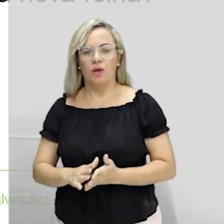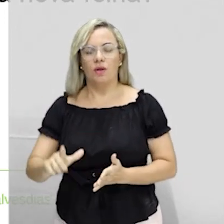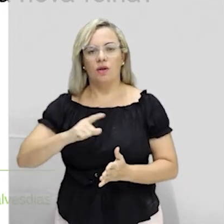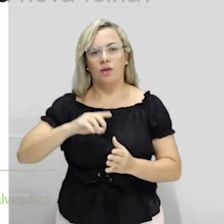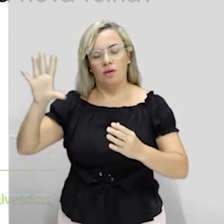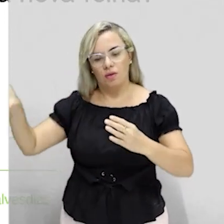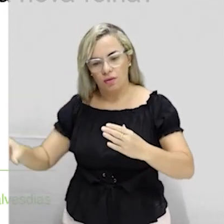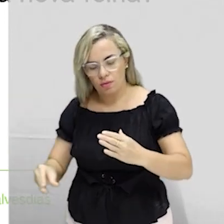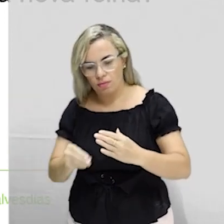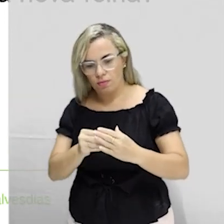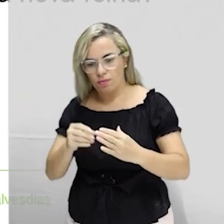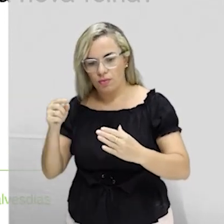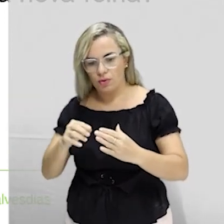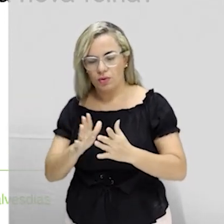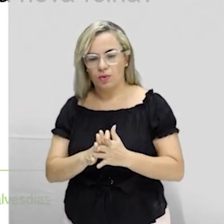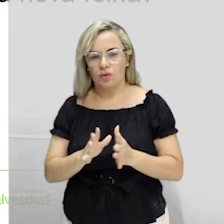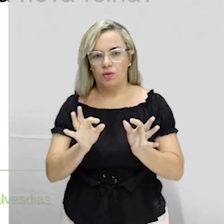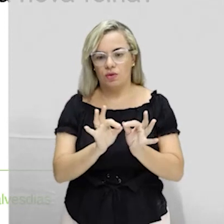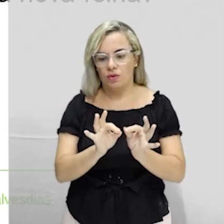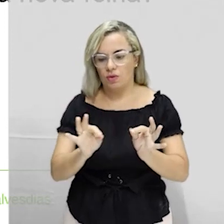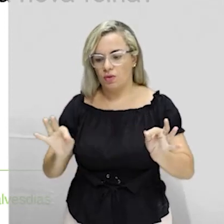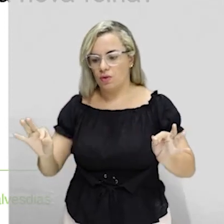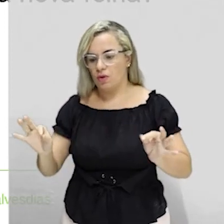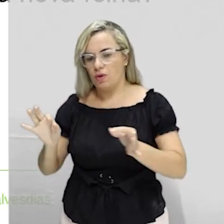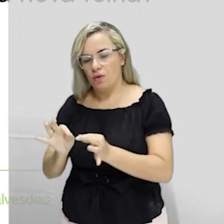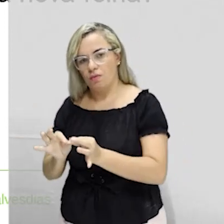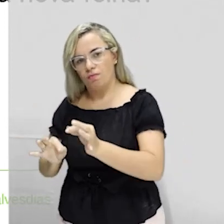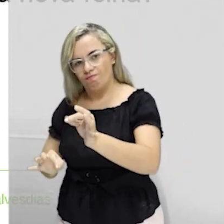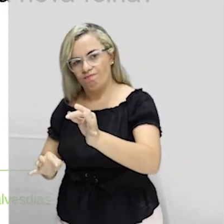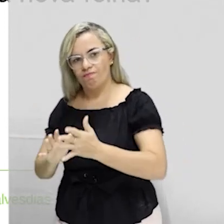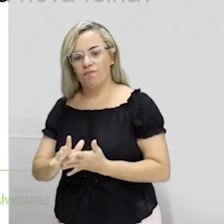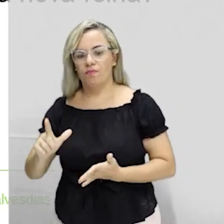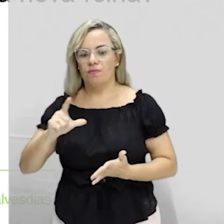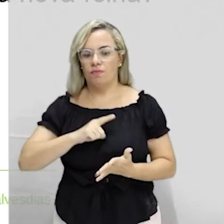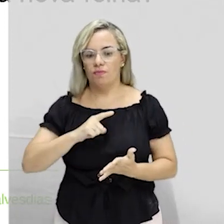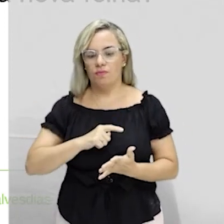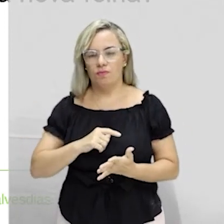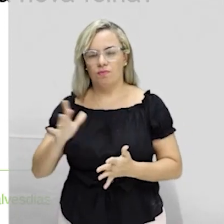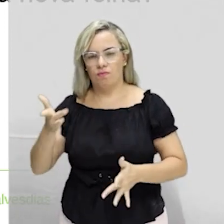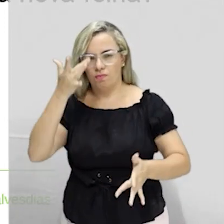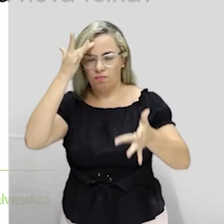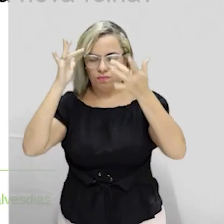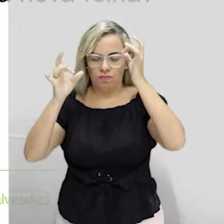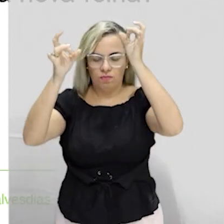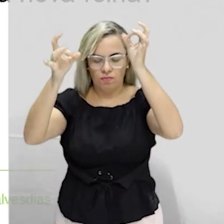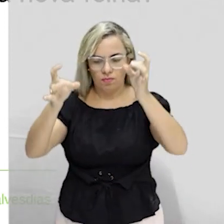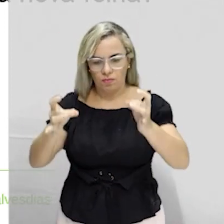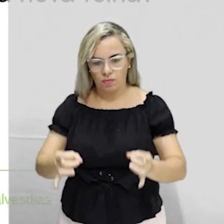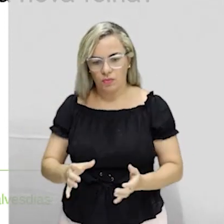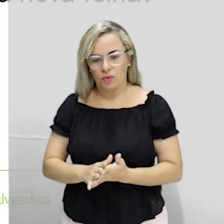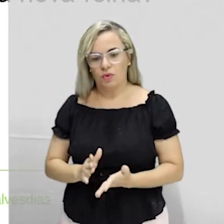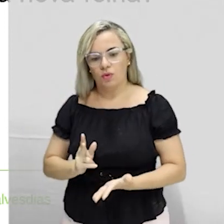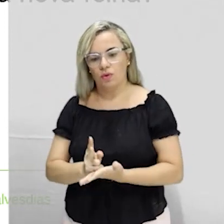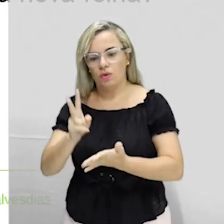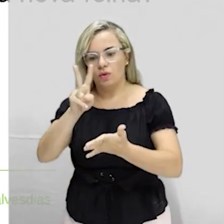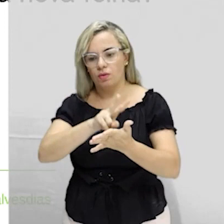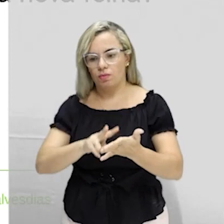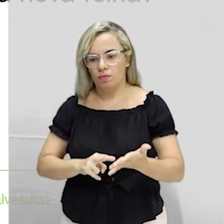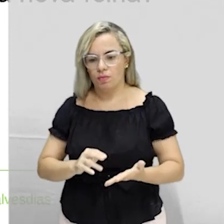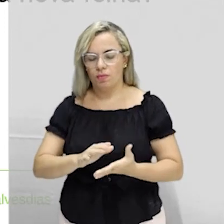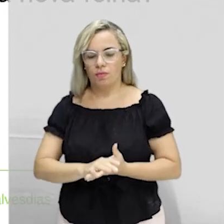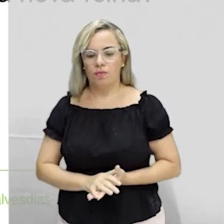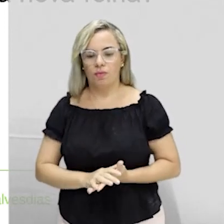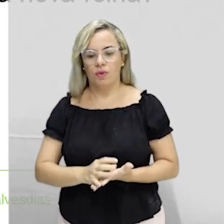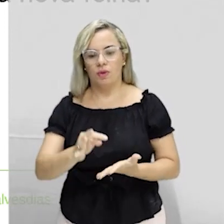acréscimos, ora no comprimento, ora na largura, tá? Então, já fica atento nesses detalhes aí. Vamos continuar a leitura agora.